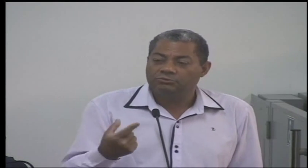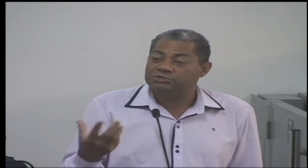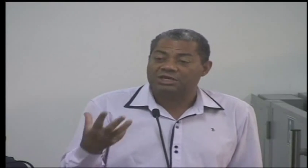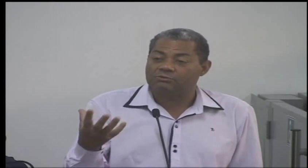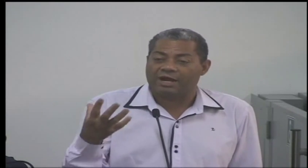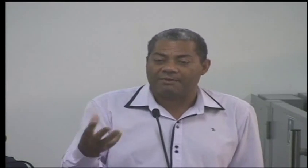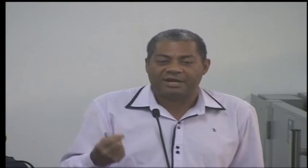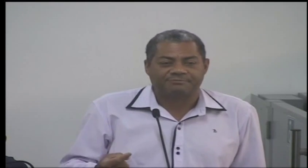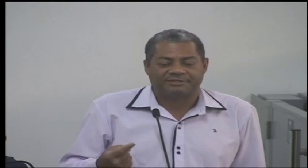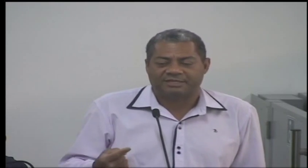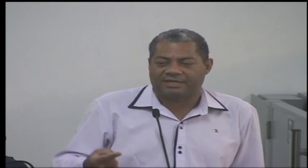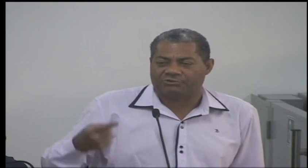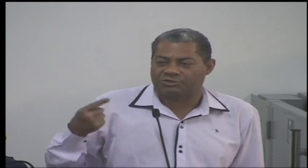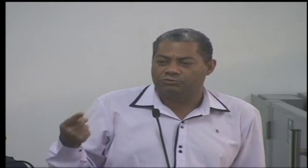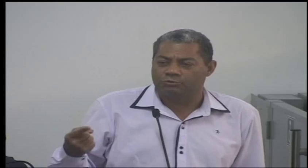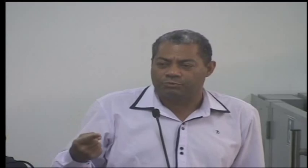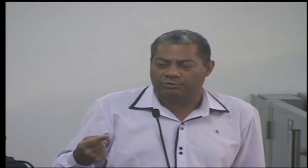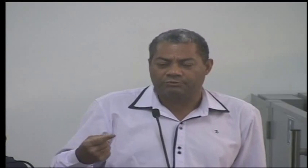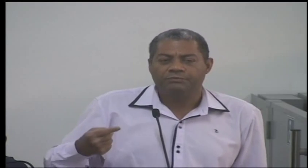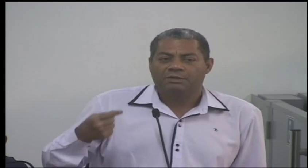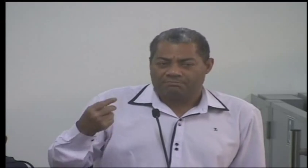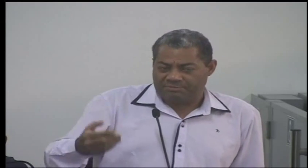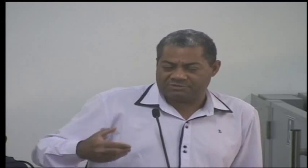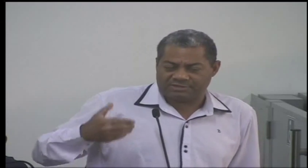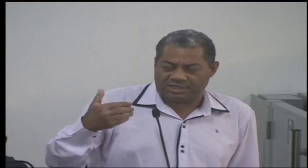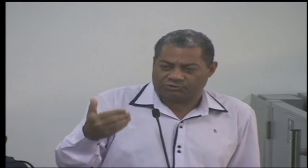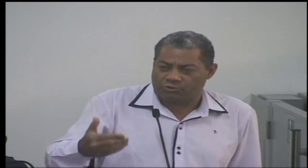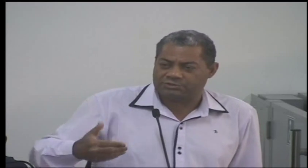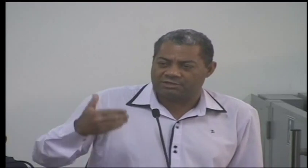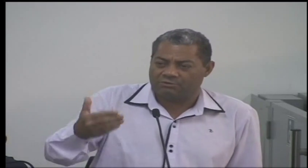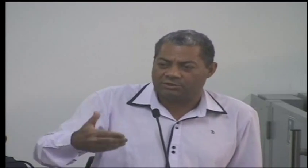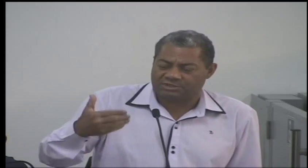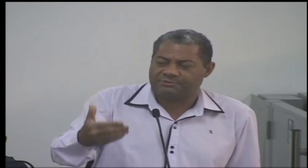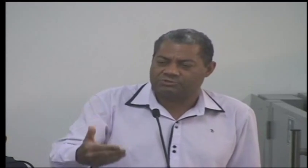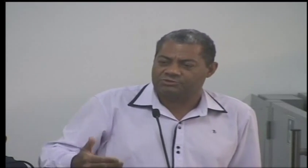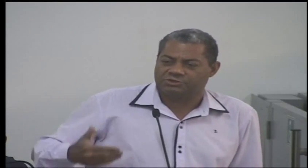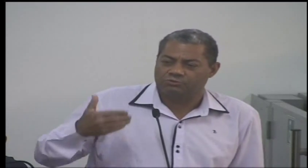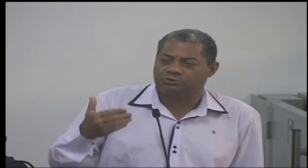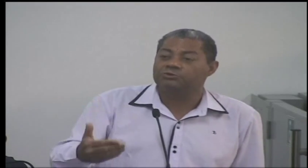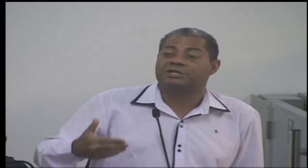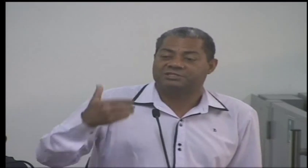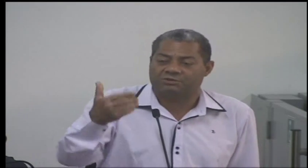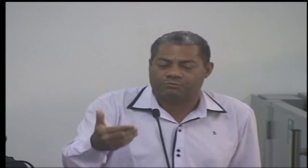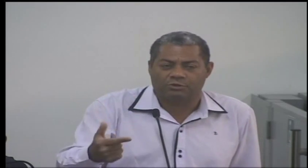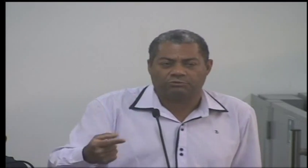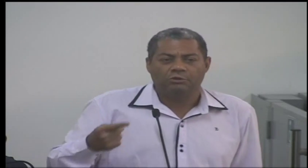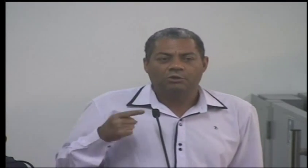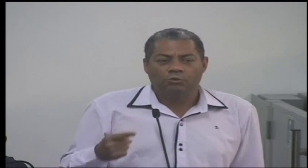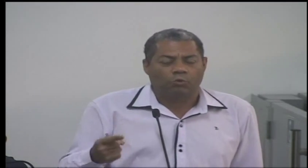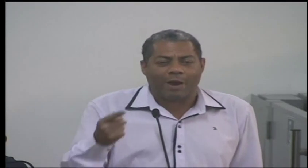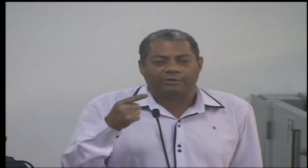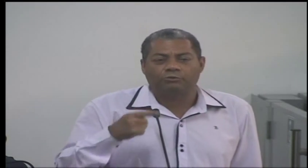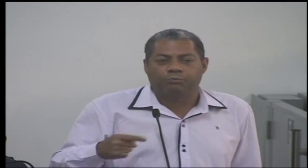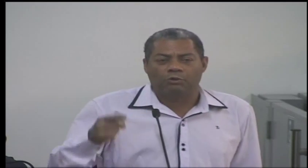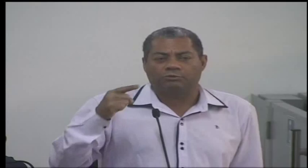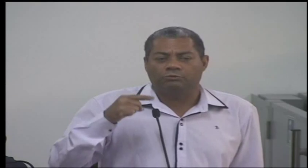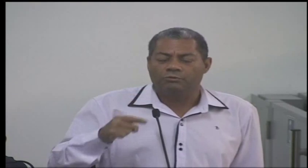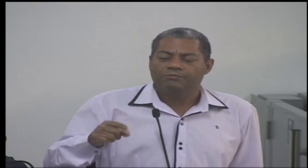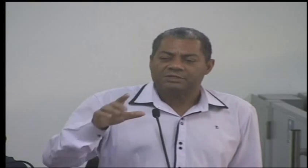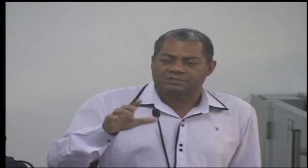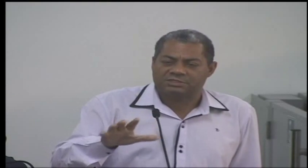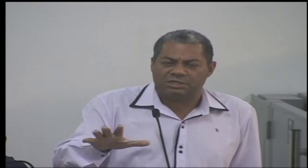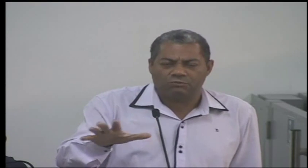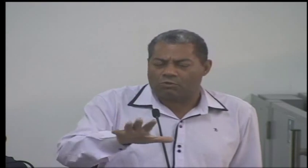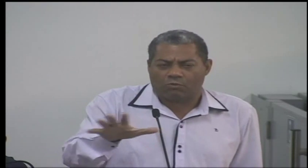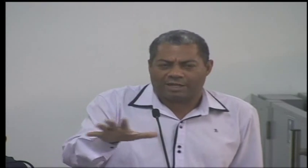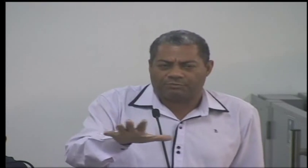ocupadas. Não tinha lugar mais para sentar no segundo ponto. Mesmo assim, entrou-se outras pessoas no segundo e no terceiro ponto. No quarto